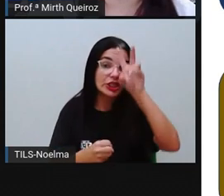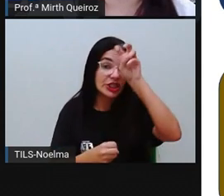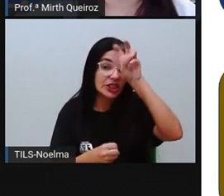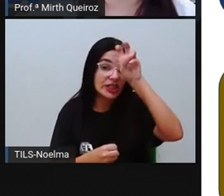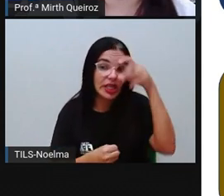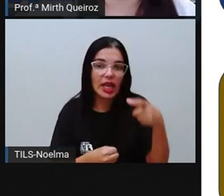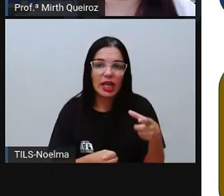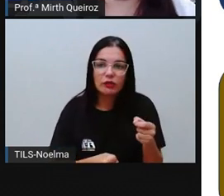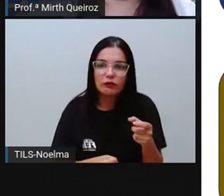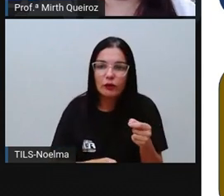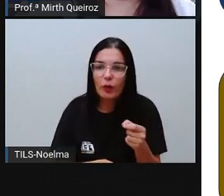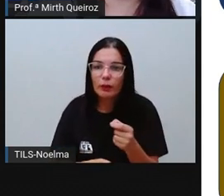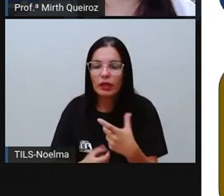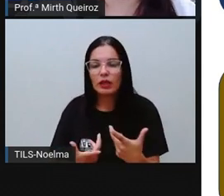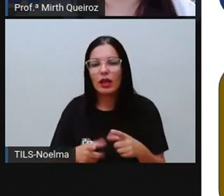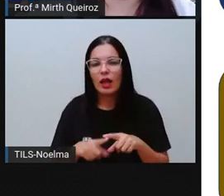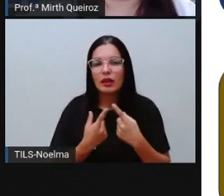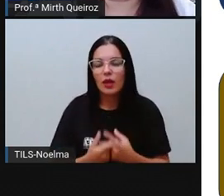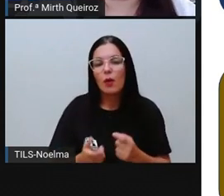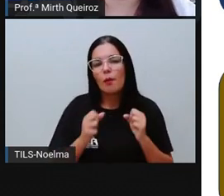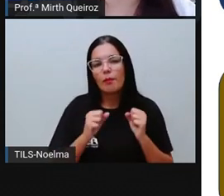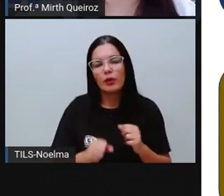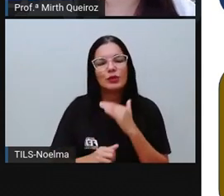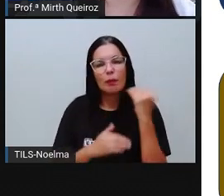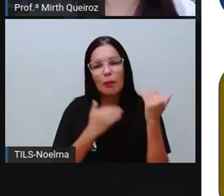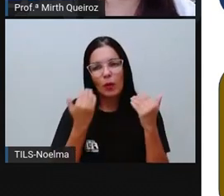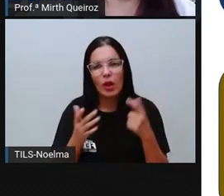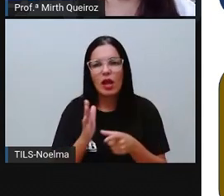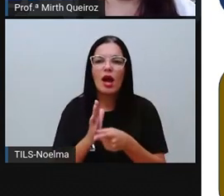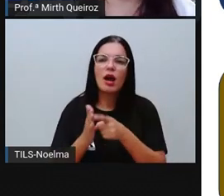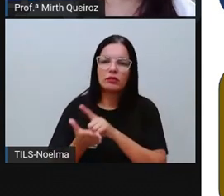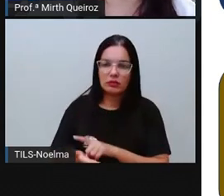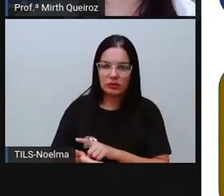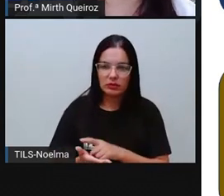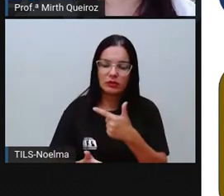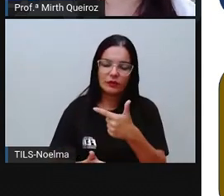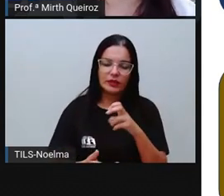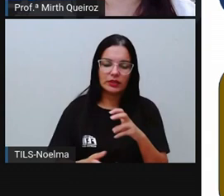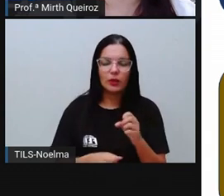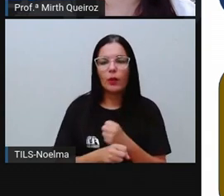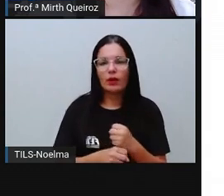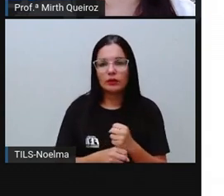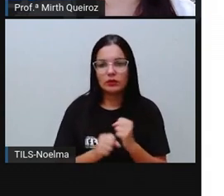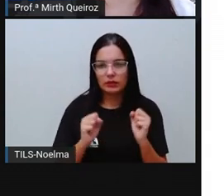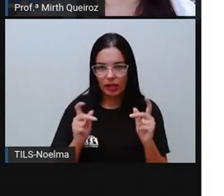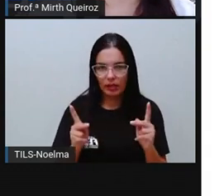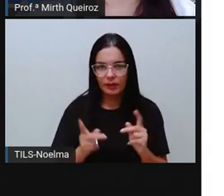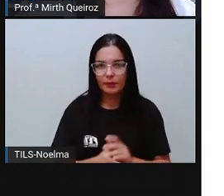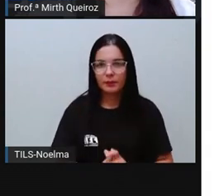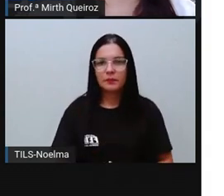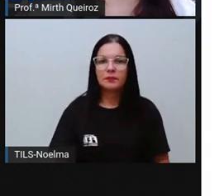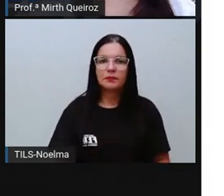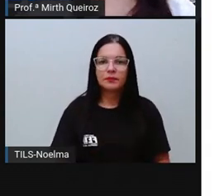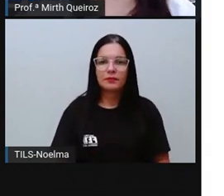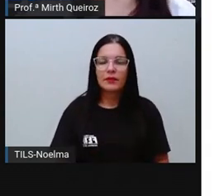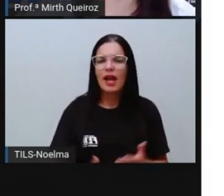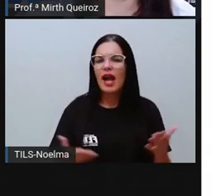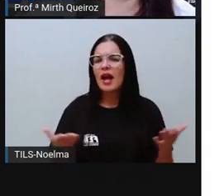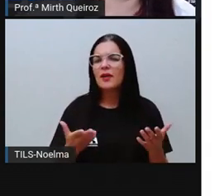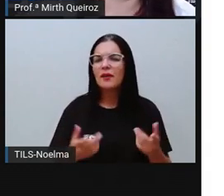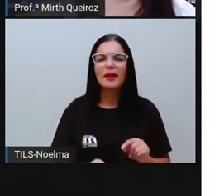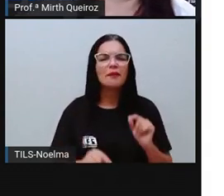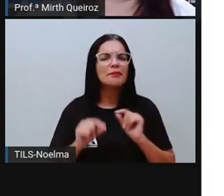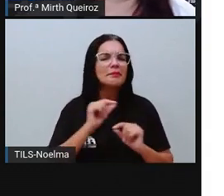eles podem chegar aí a morrer antes mesmo dos 25 anos, né? E os